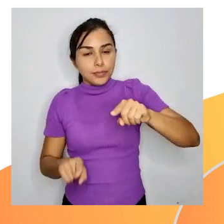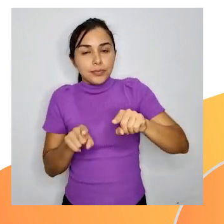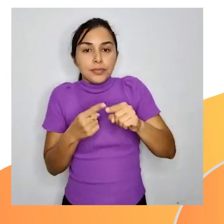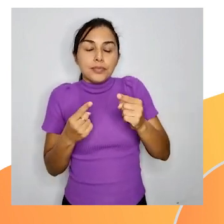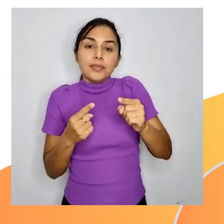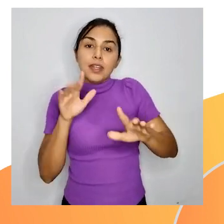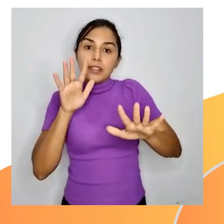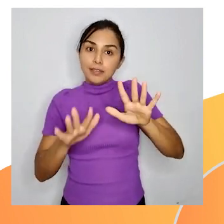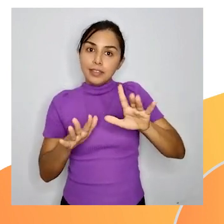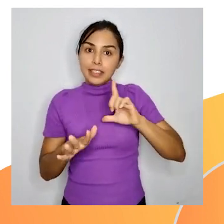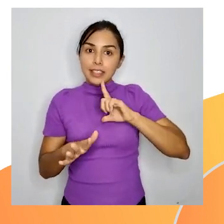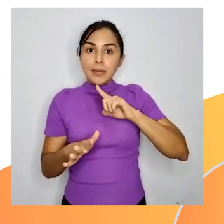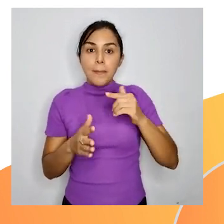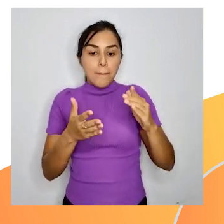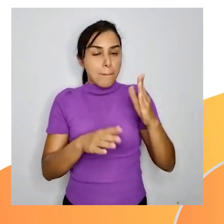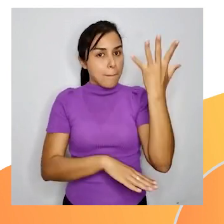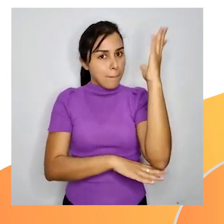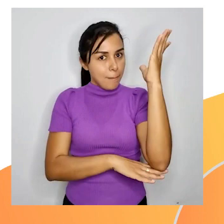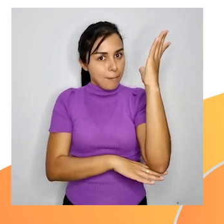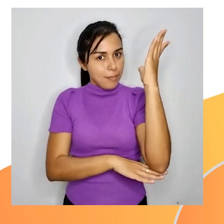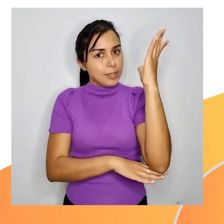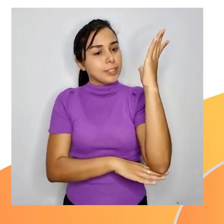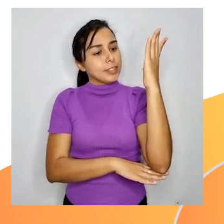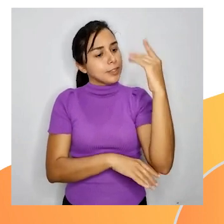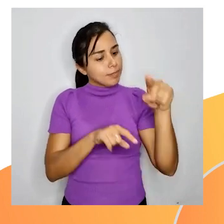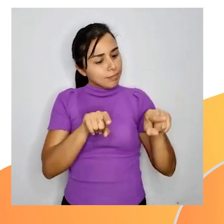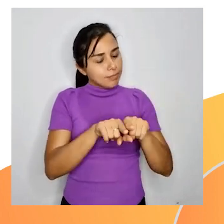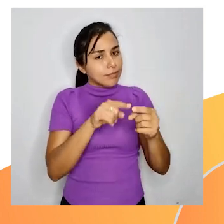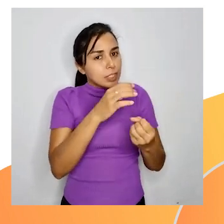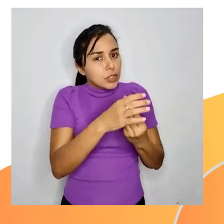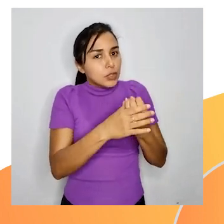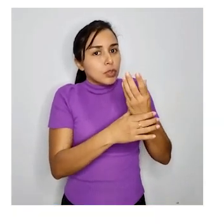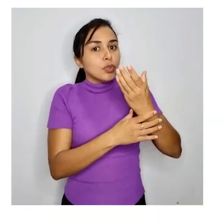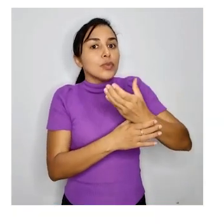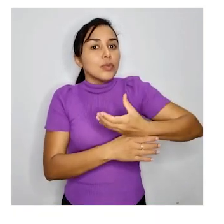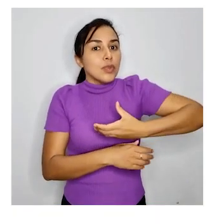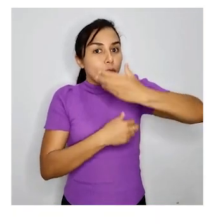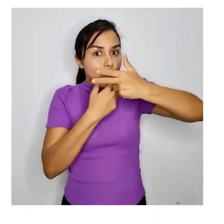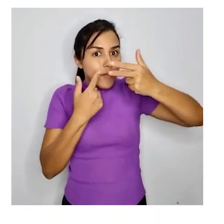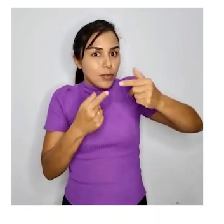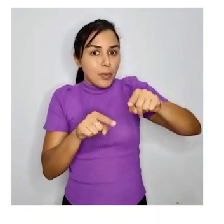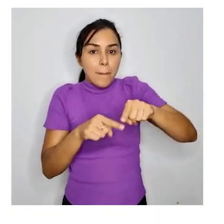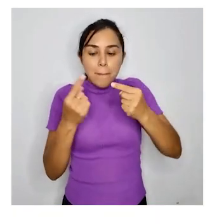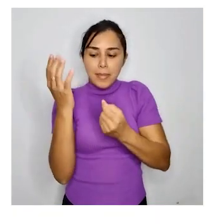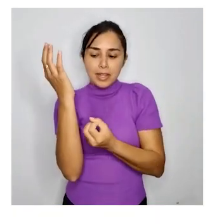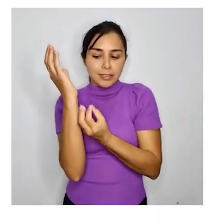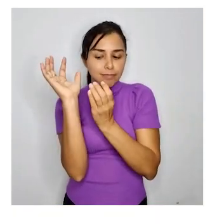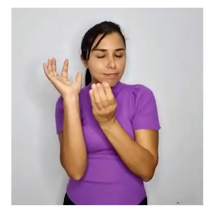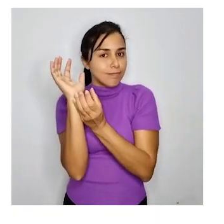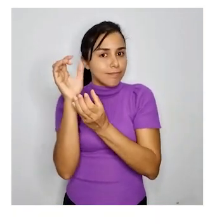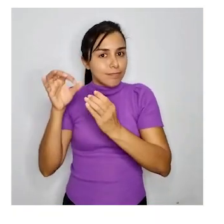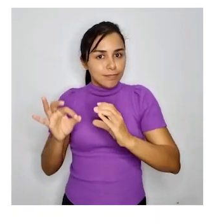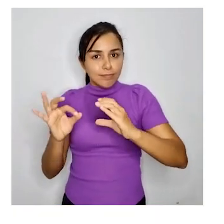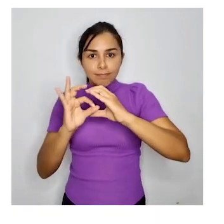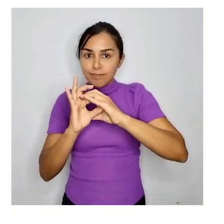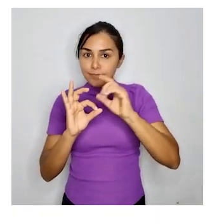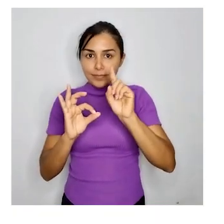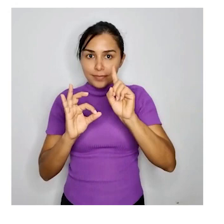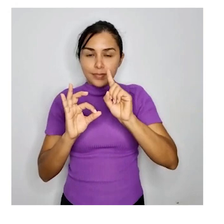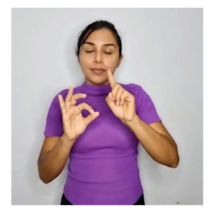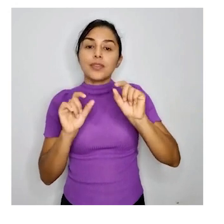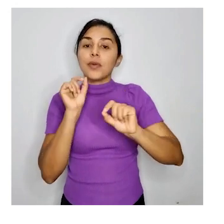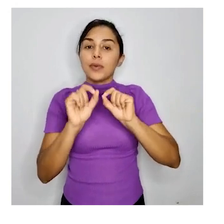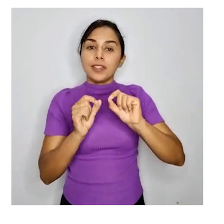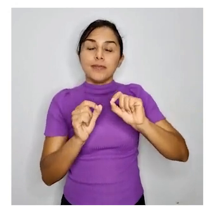crescem e são suculentas e também com nutrientes, mas não vêm do ovário. É o que chamamos de pseudofrutos,